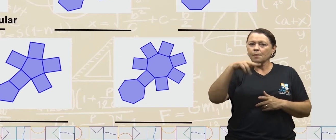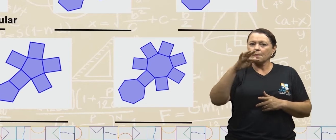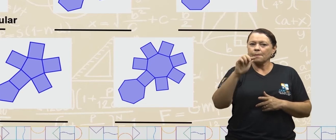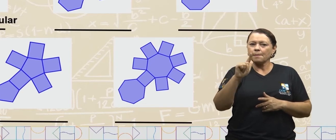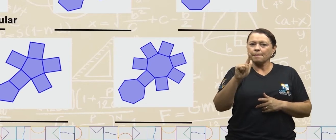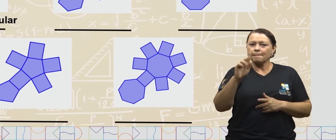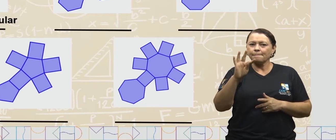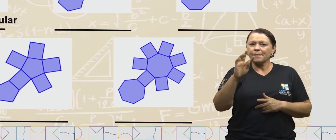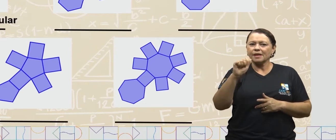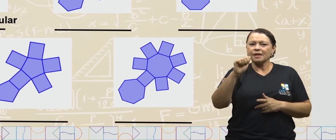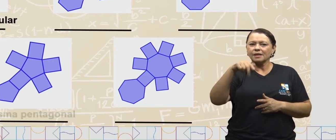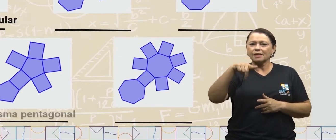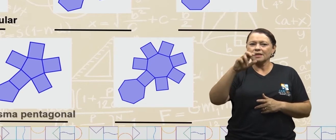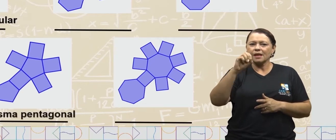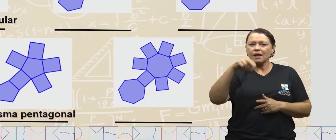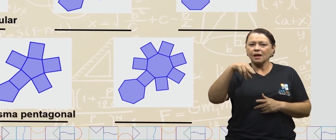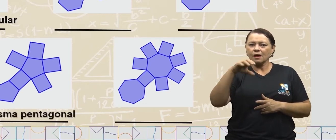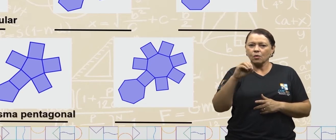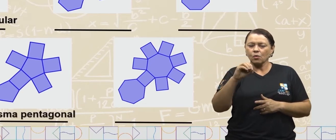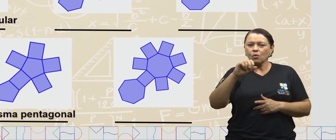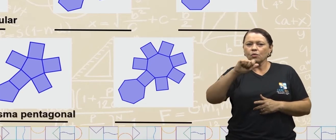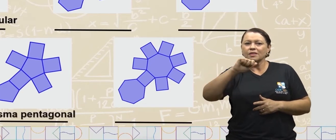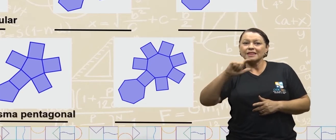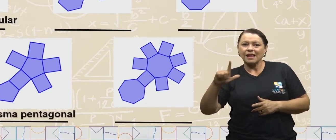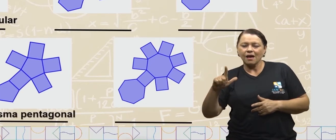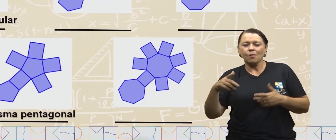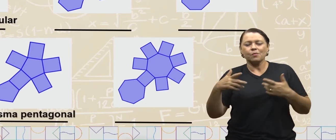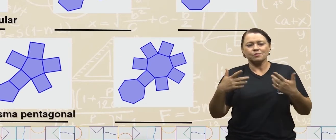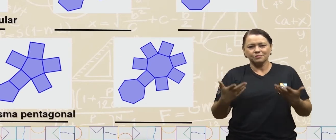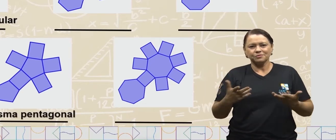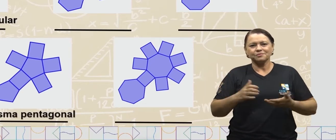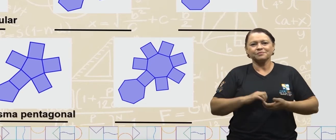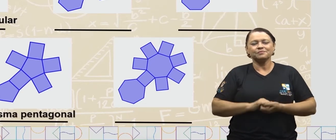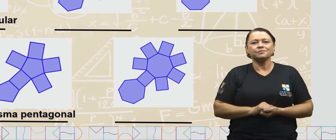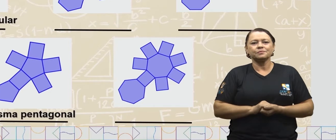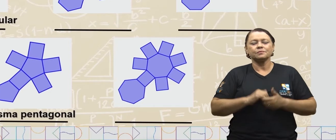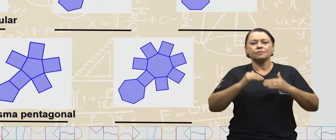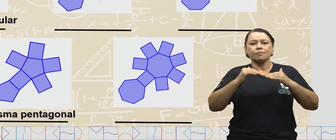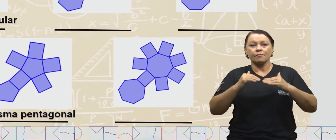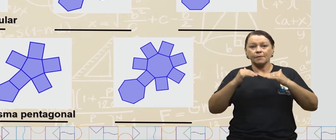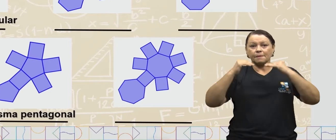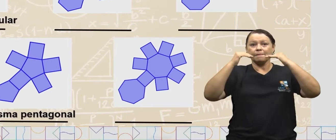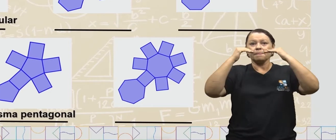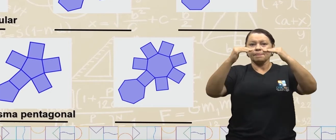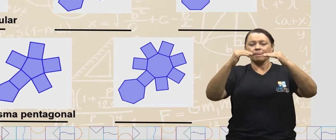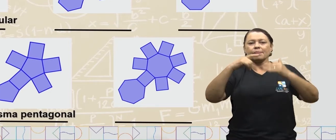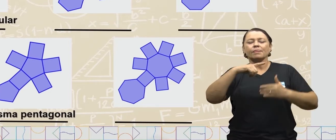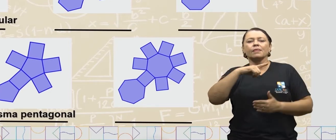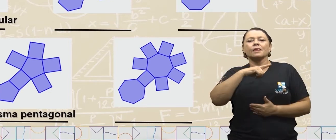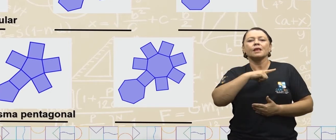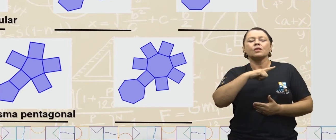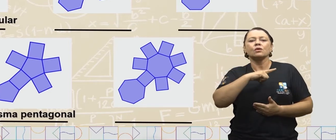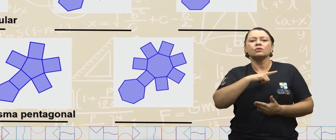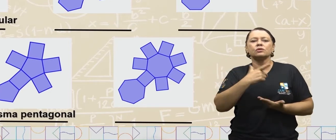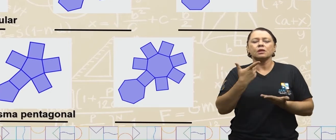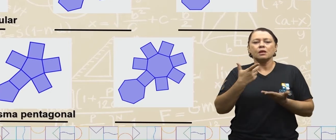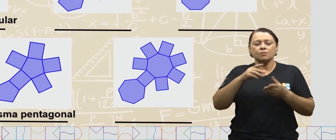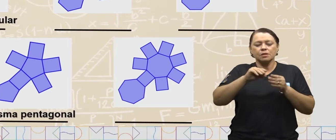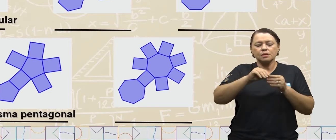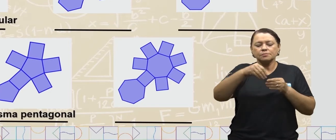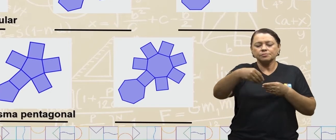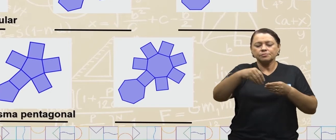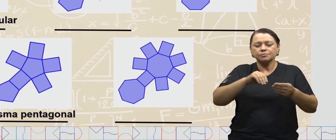este prisma se chama prisma pentagonal. Muito bem. Acima agora na sequência, temos aí